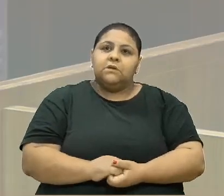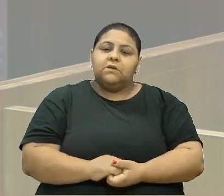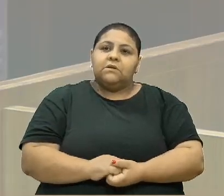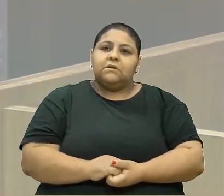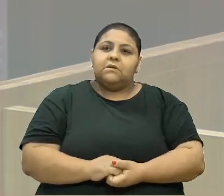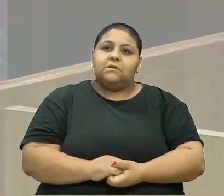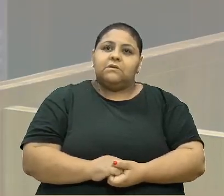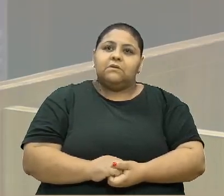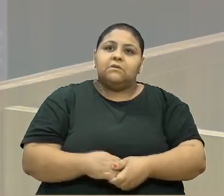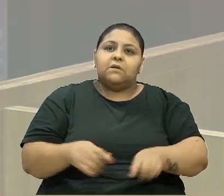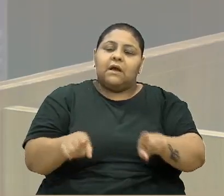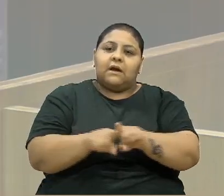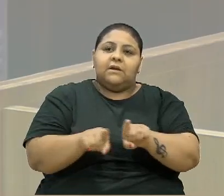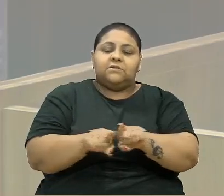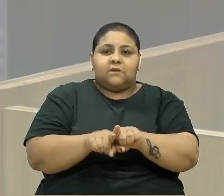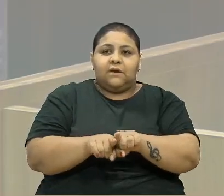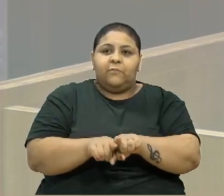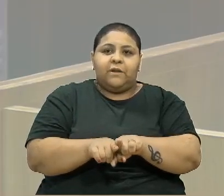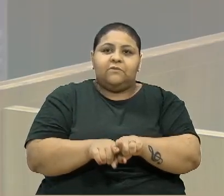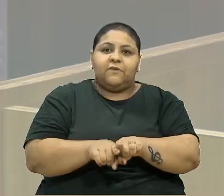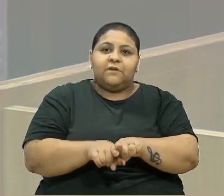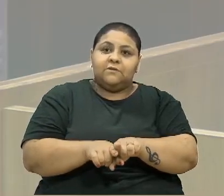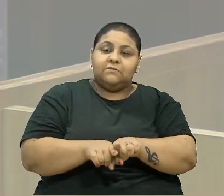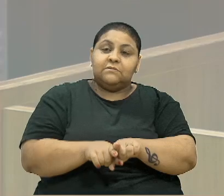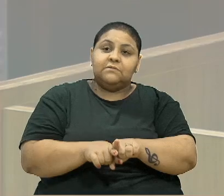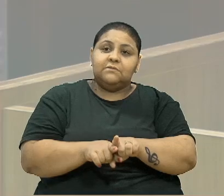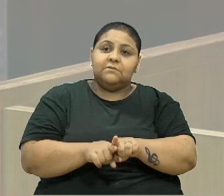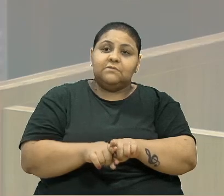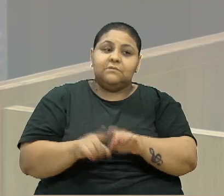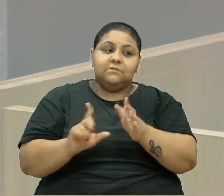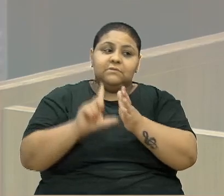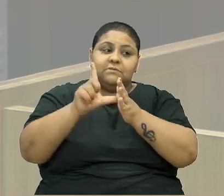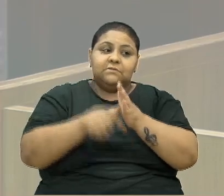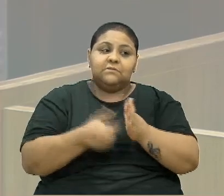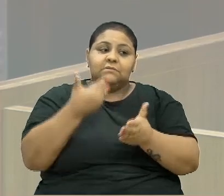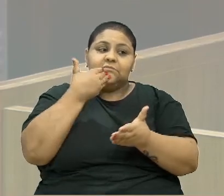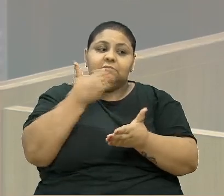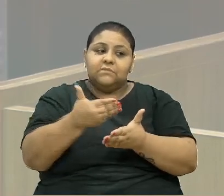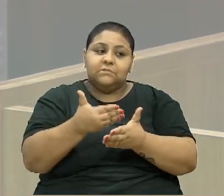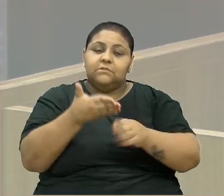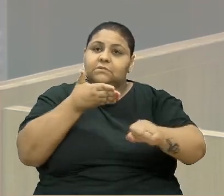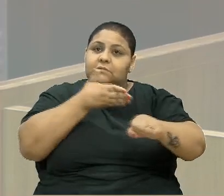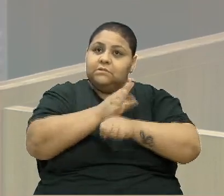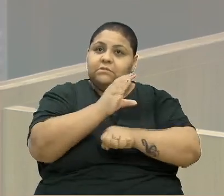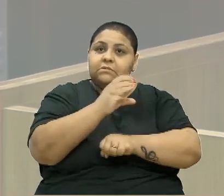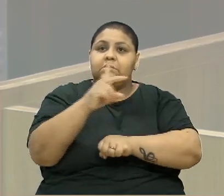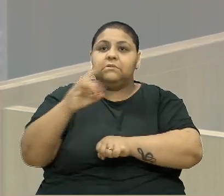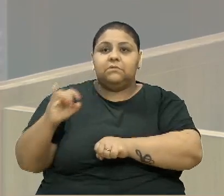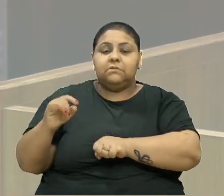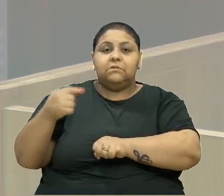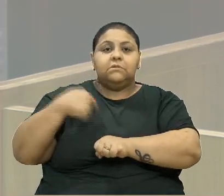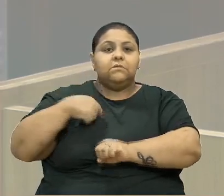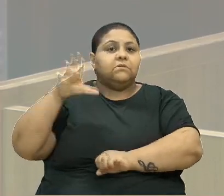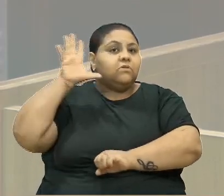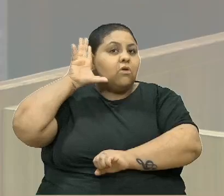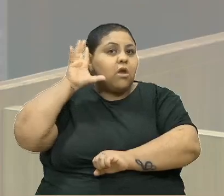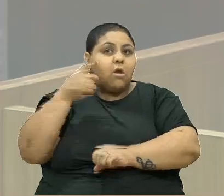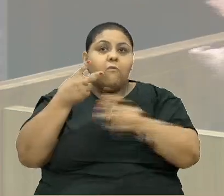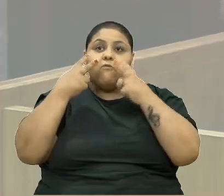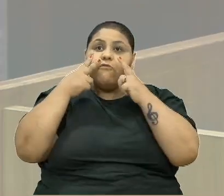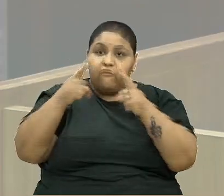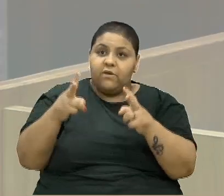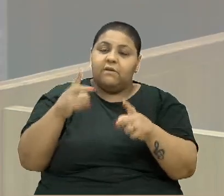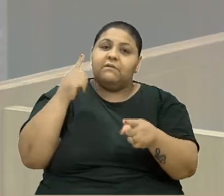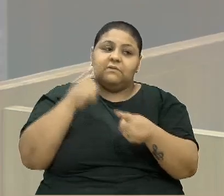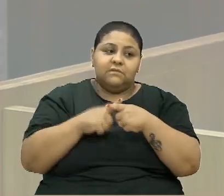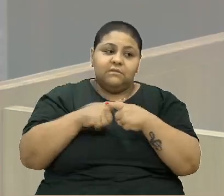aqui, vereador Schalck, senhor presidente da CPI, que após o requerimento ser reprovado na CPI, e eu vi o requerimento, porque